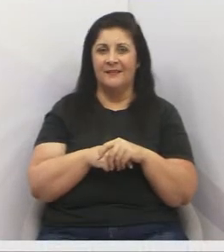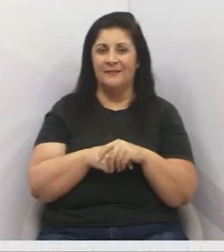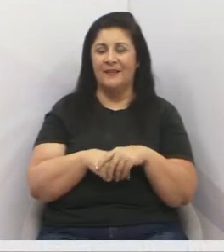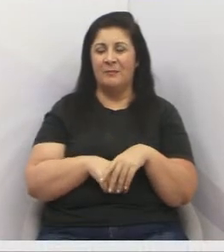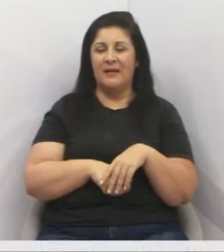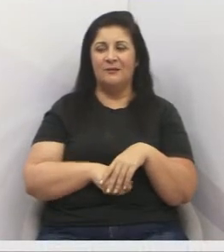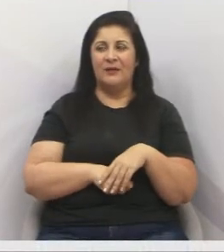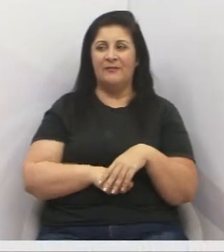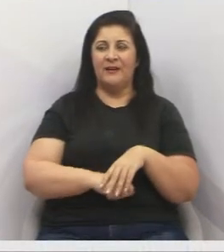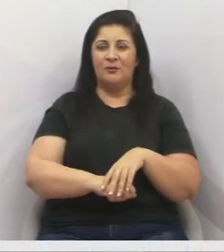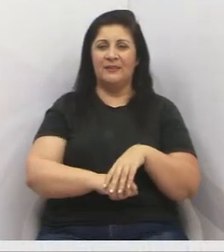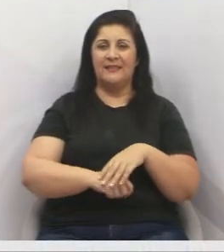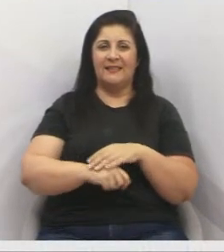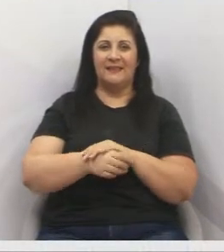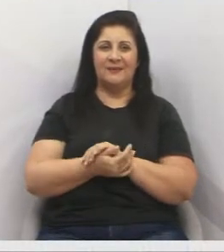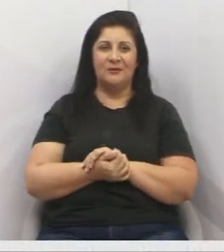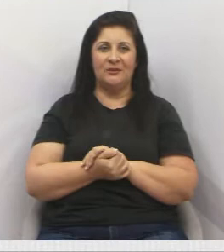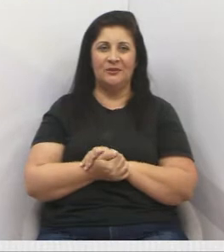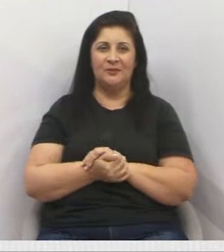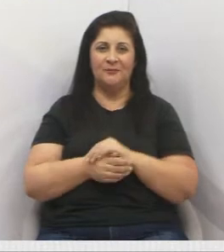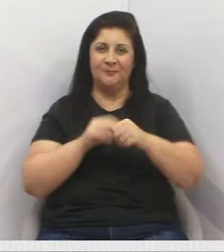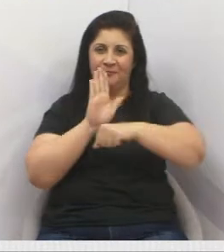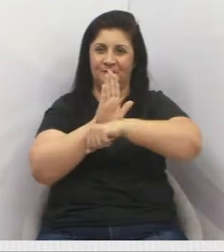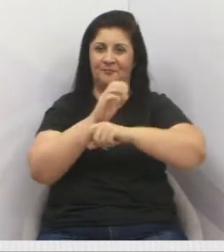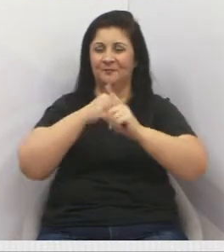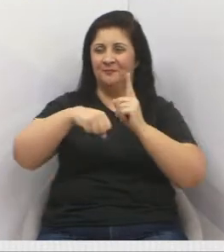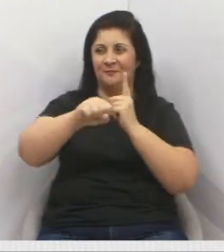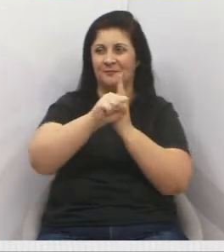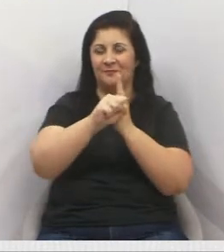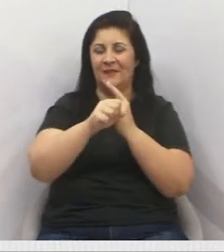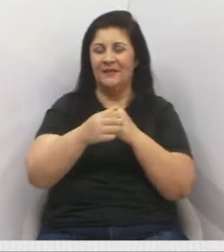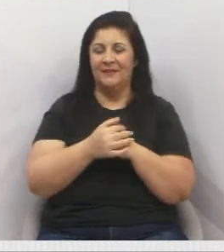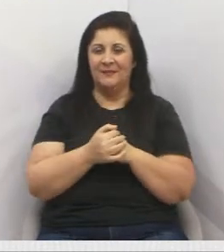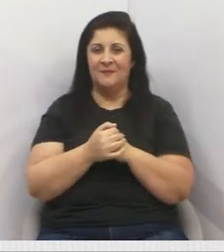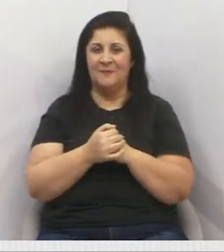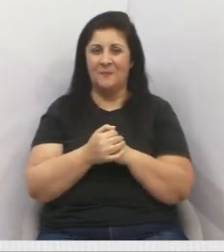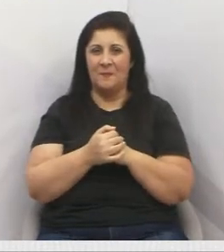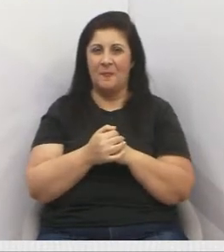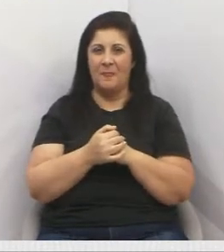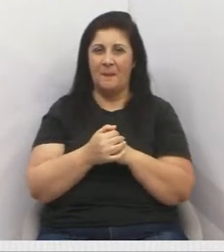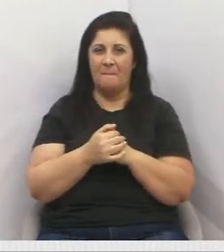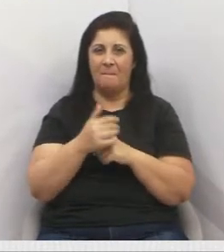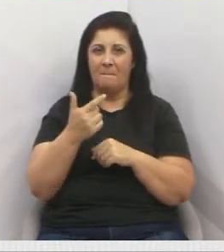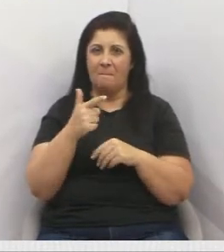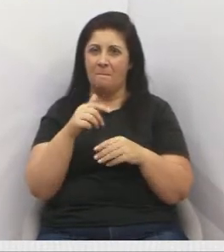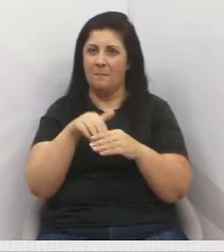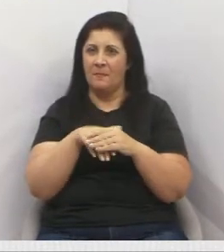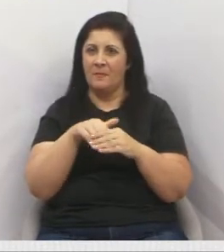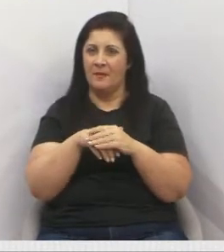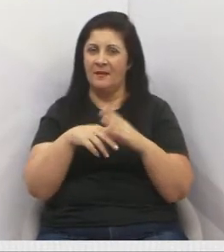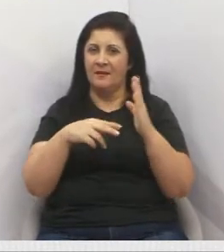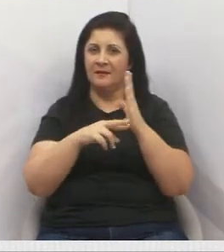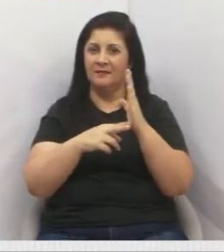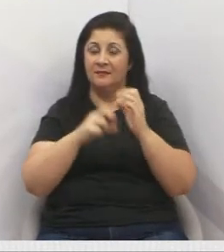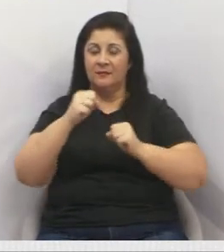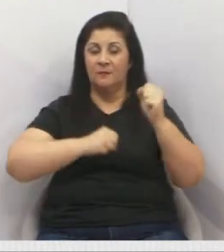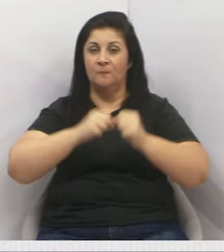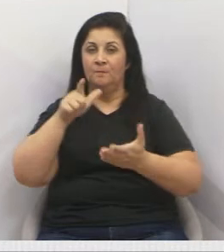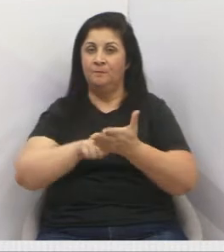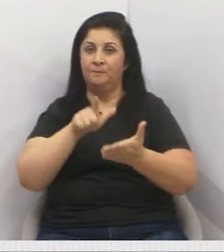Os movimentos populares está inconclusivo. Entidades de classe sindical é Sindicato dos